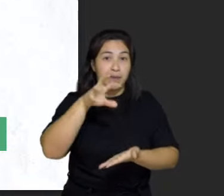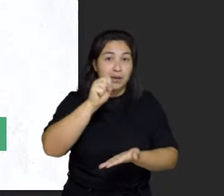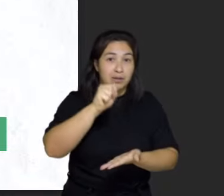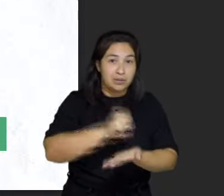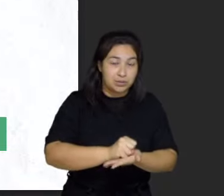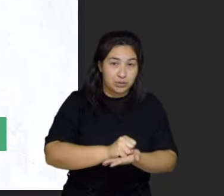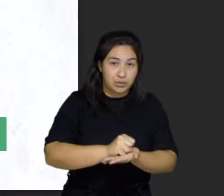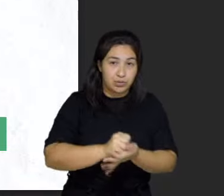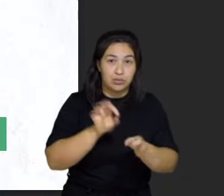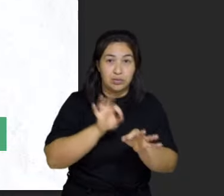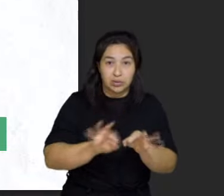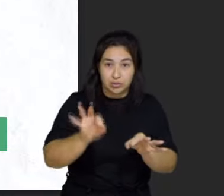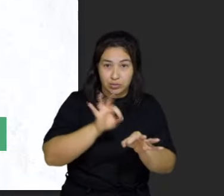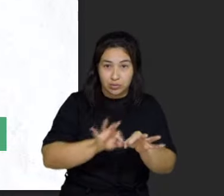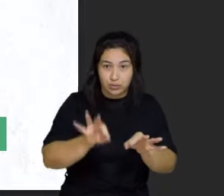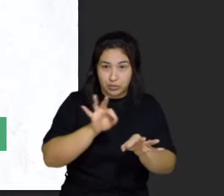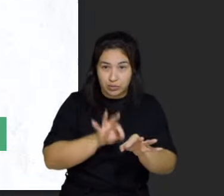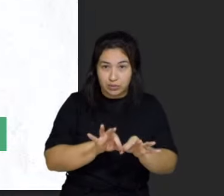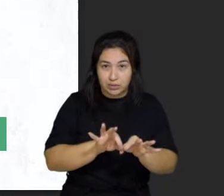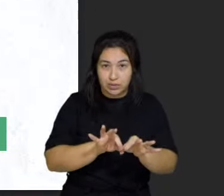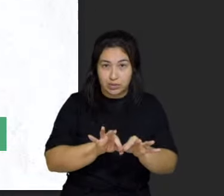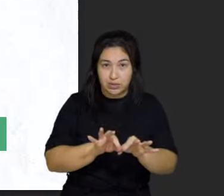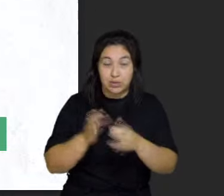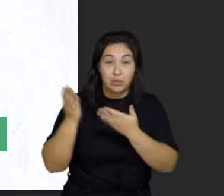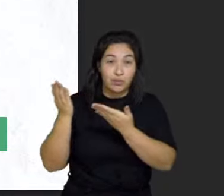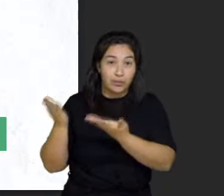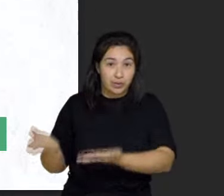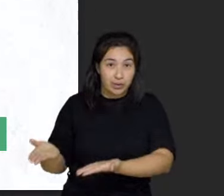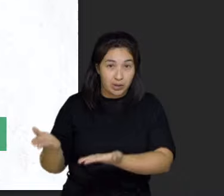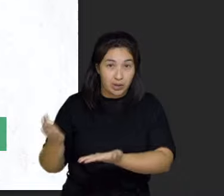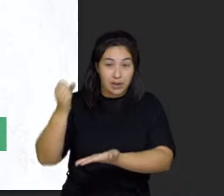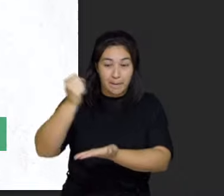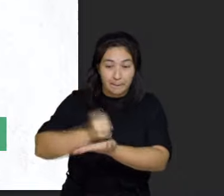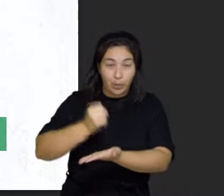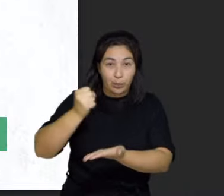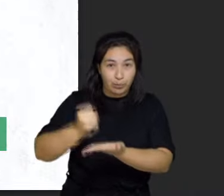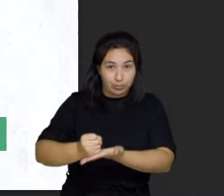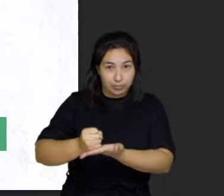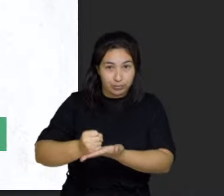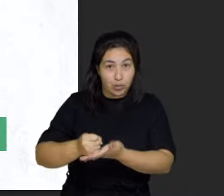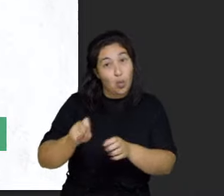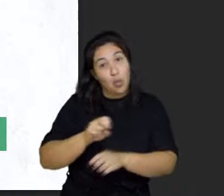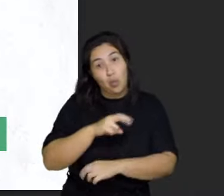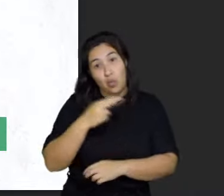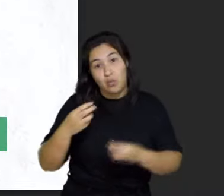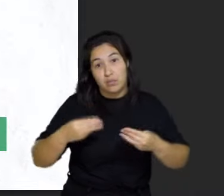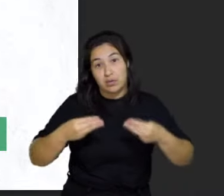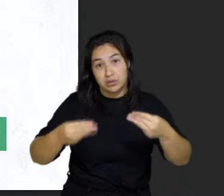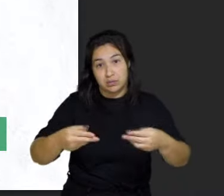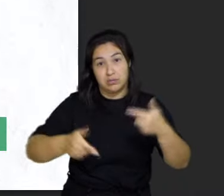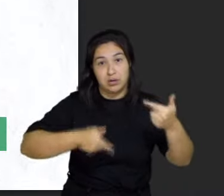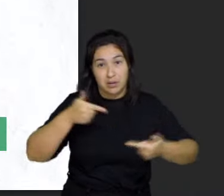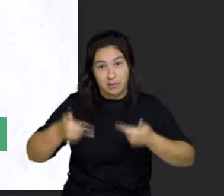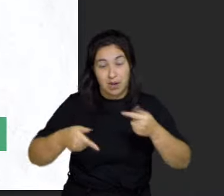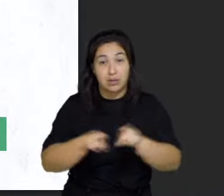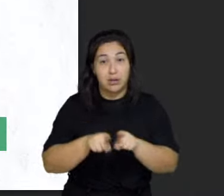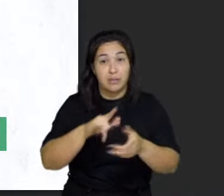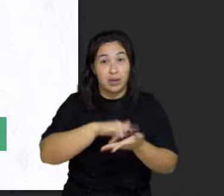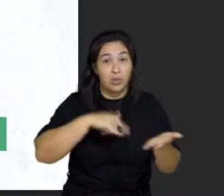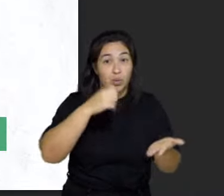instituição no competente cartório ou no órgão do Ministério do Trabalho. Documento legal que comprove a composição da